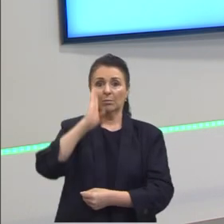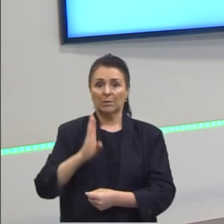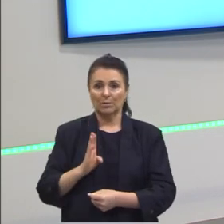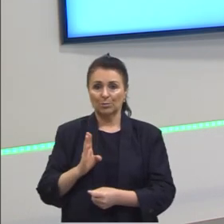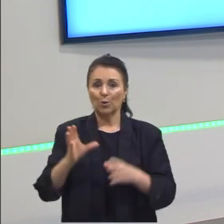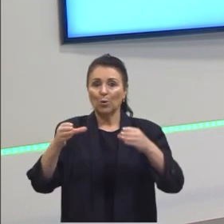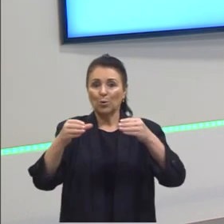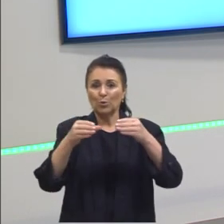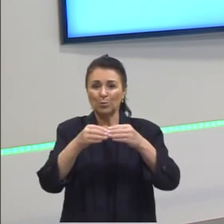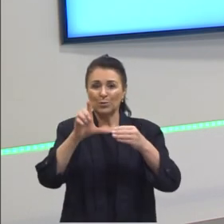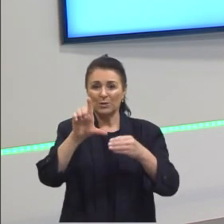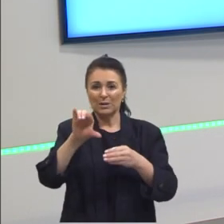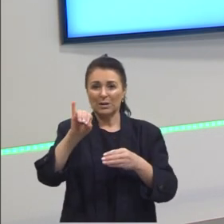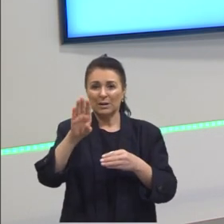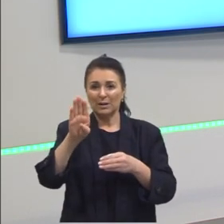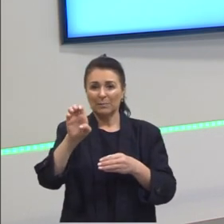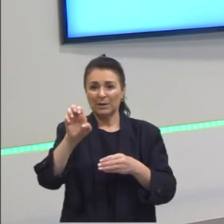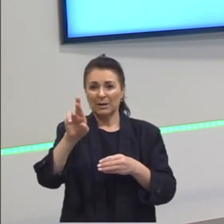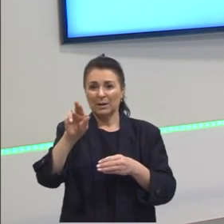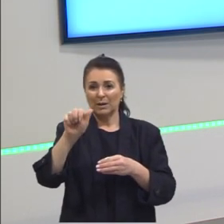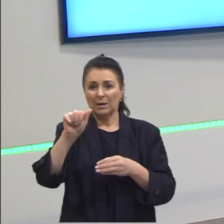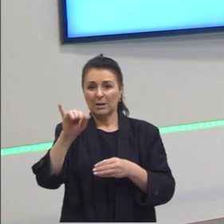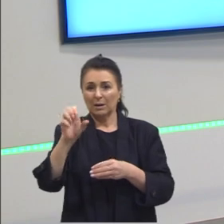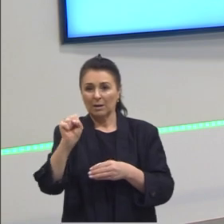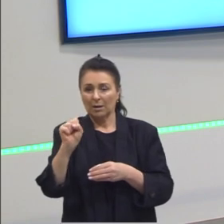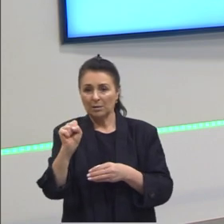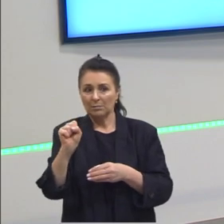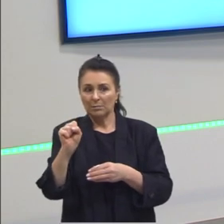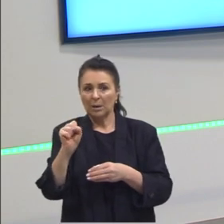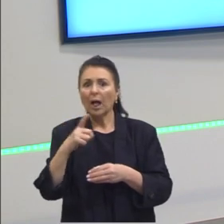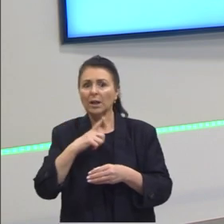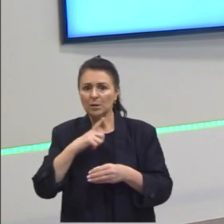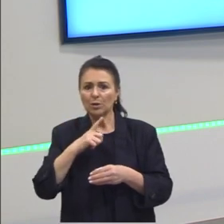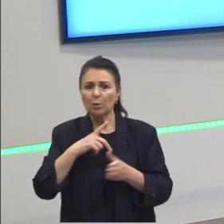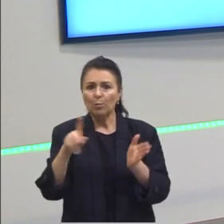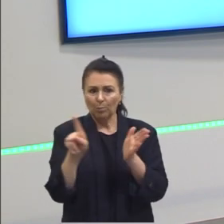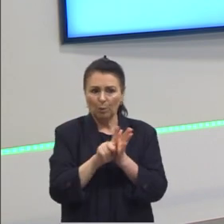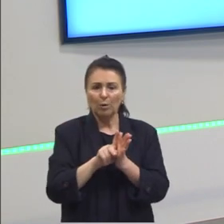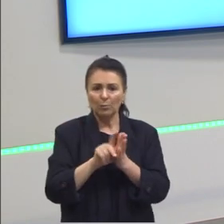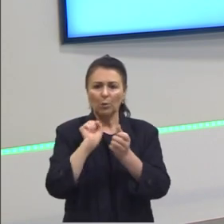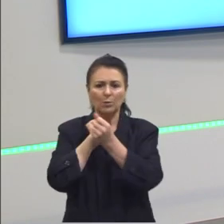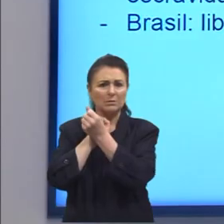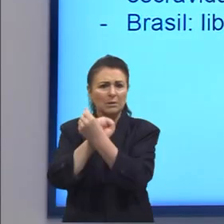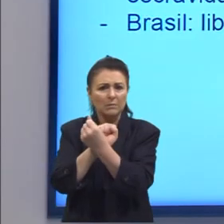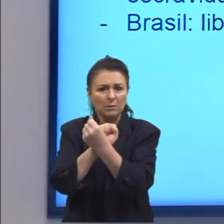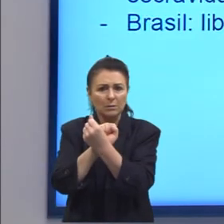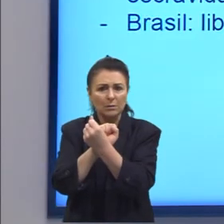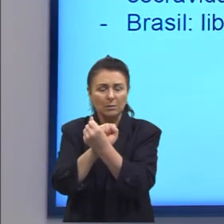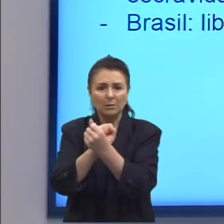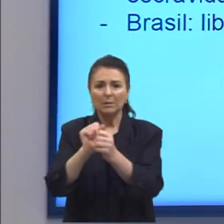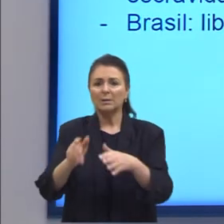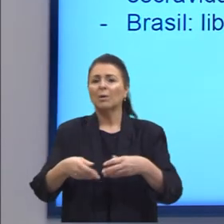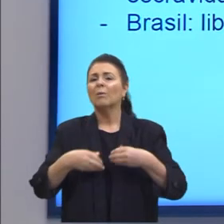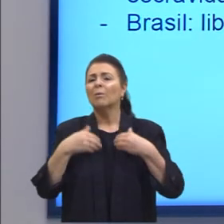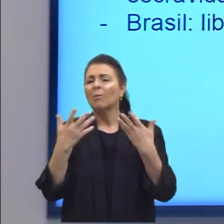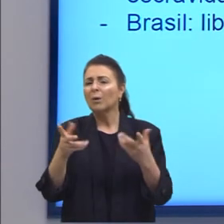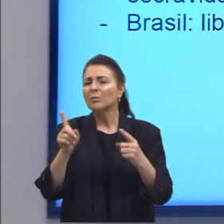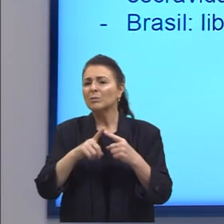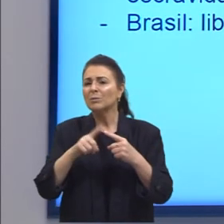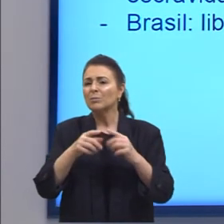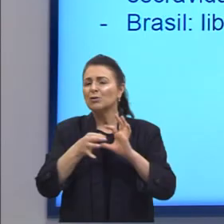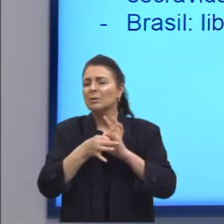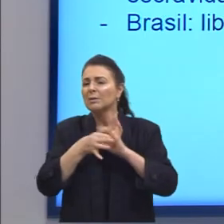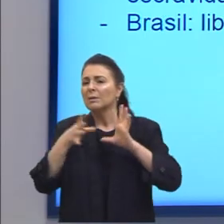liberais eram grande parte dos donos de escravos né então que liberalismo é esse né a gente se questiona a